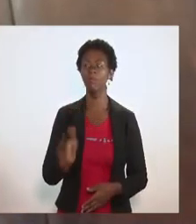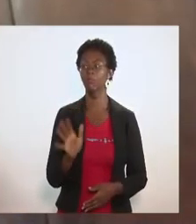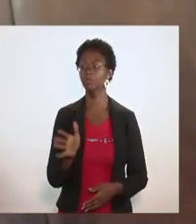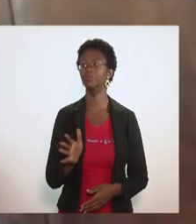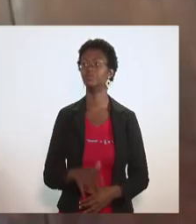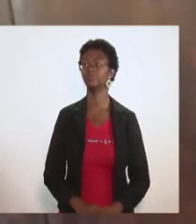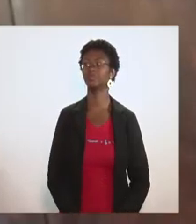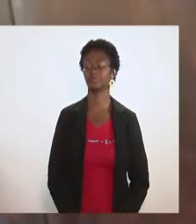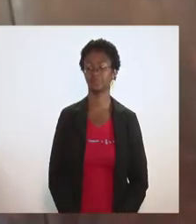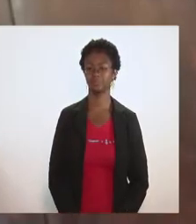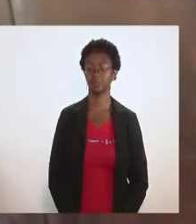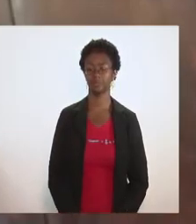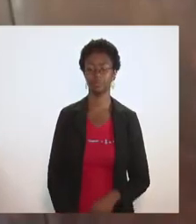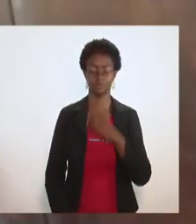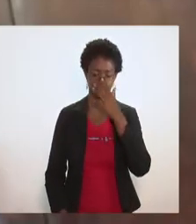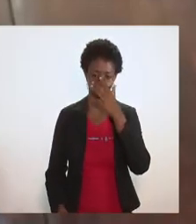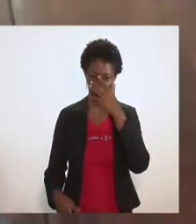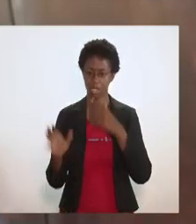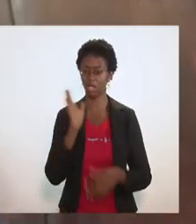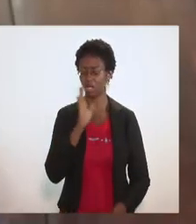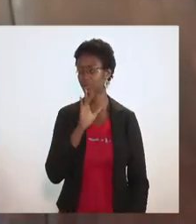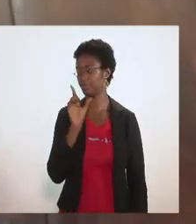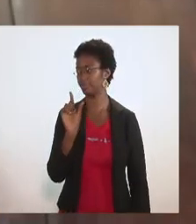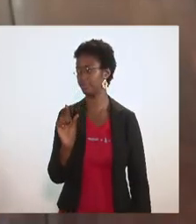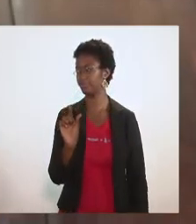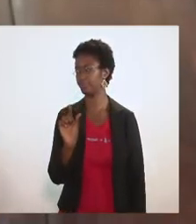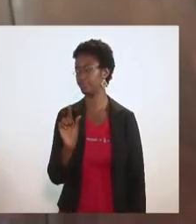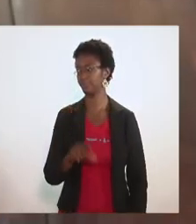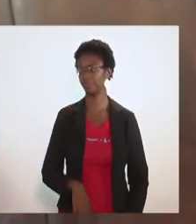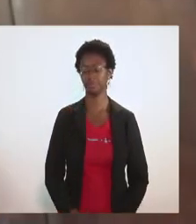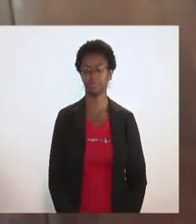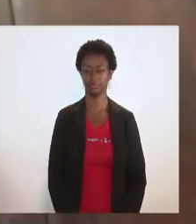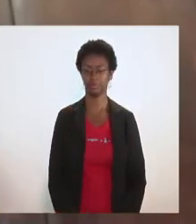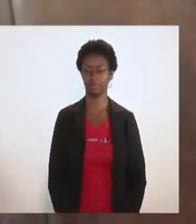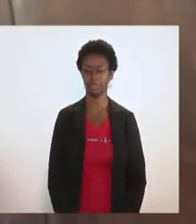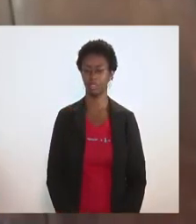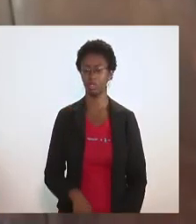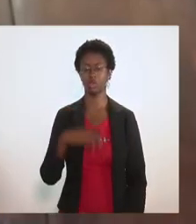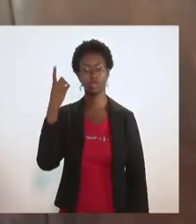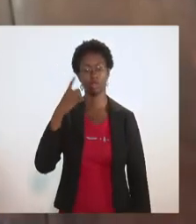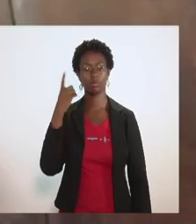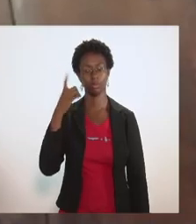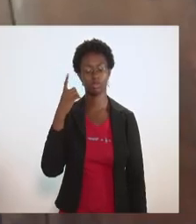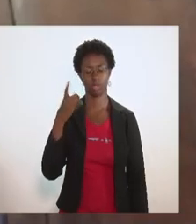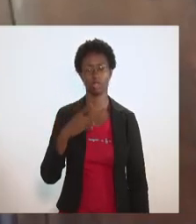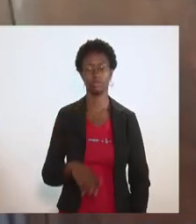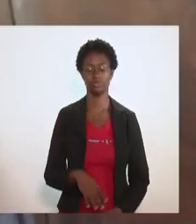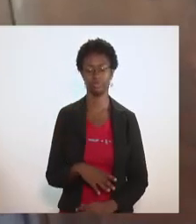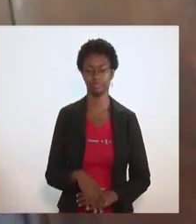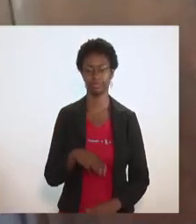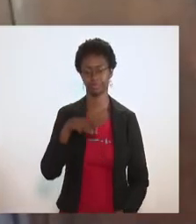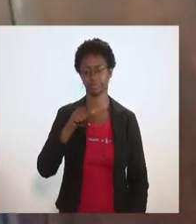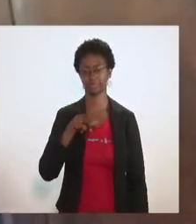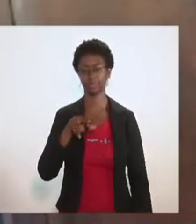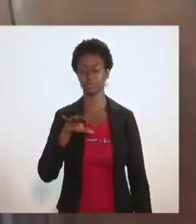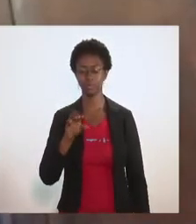para permanecer essa emenda. Eu acho que essa emenda só contribui. Eu quero já deixar meu voto aqui,